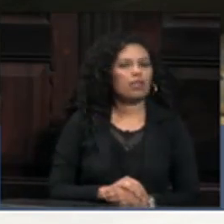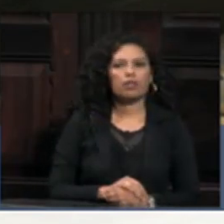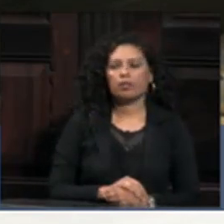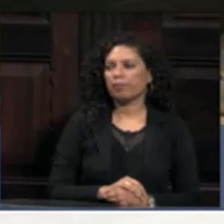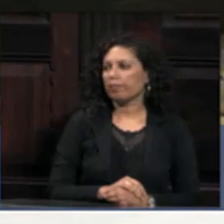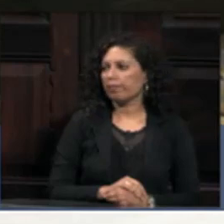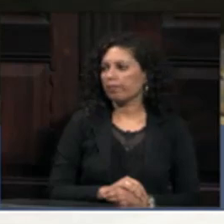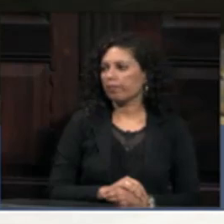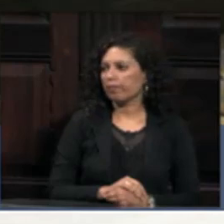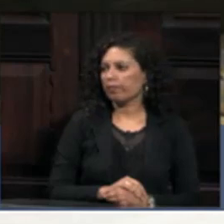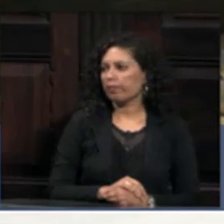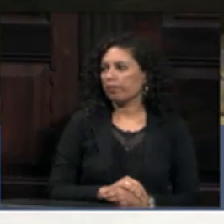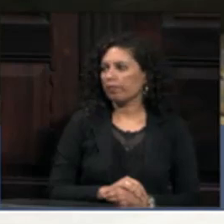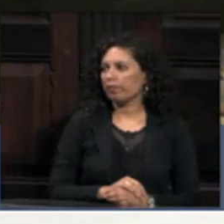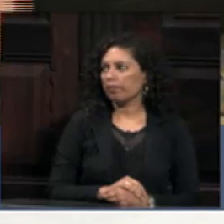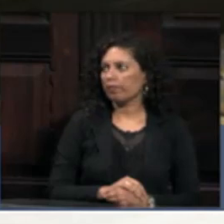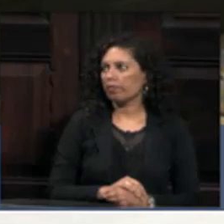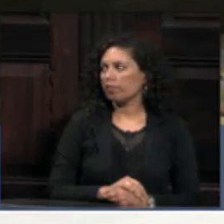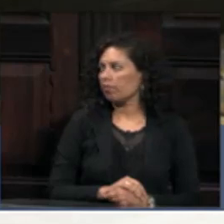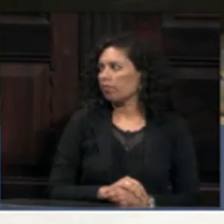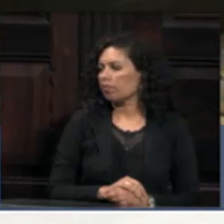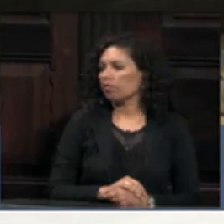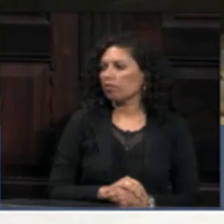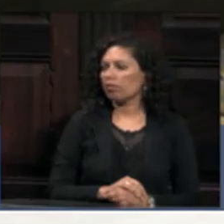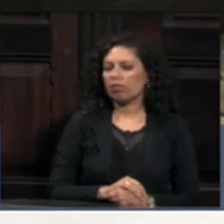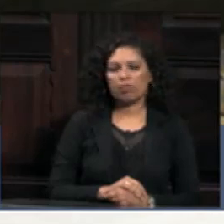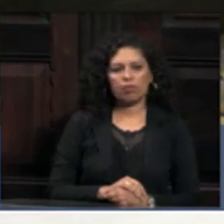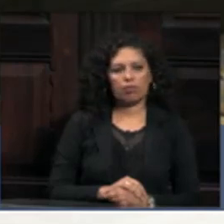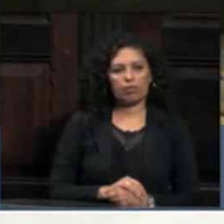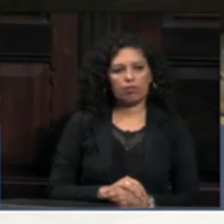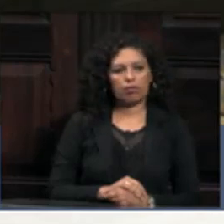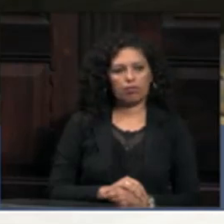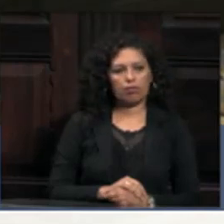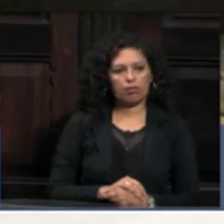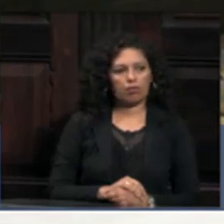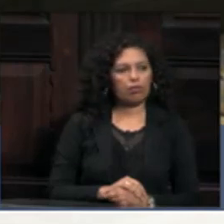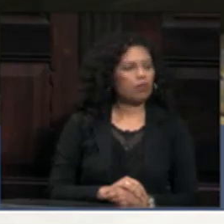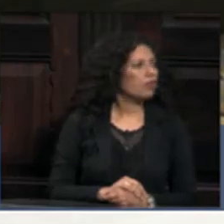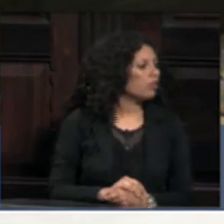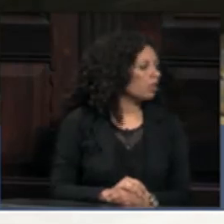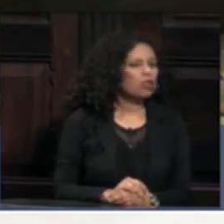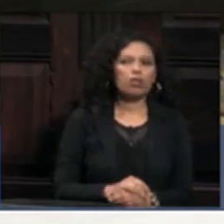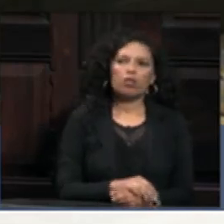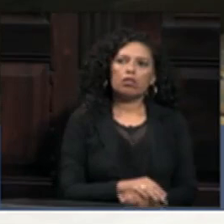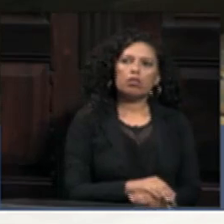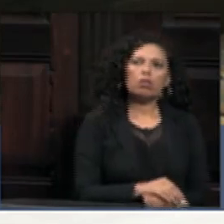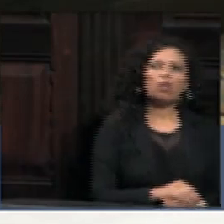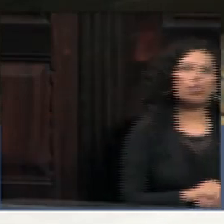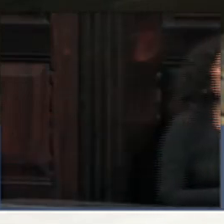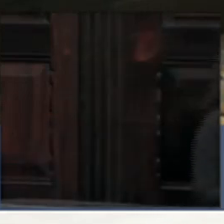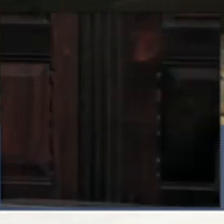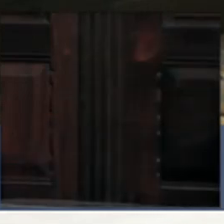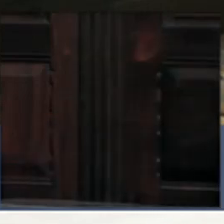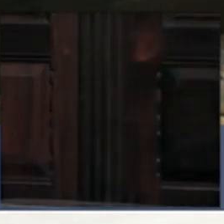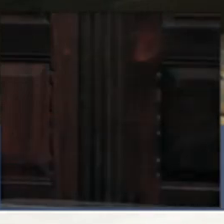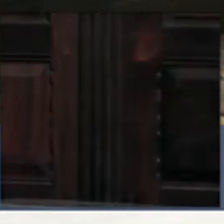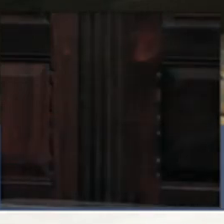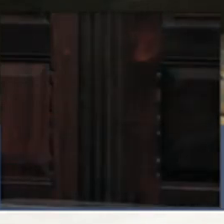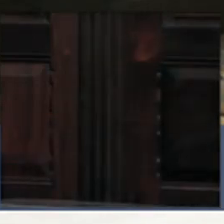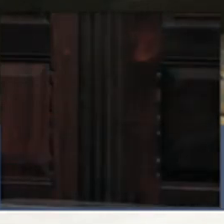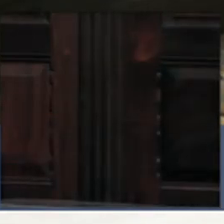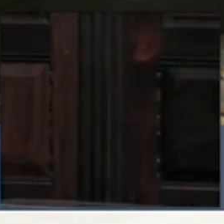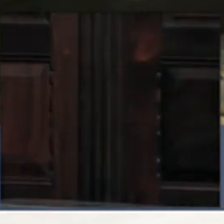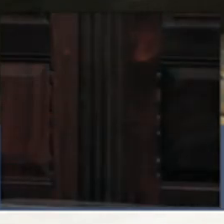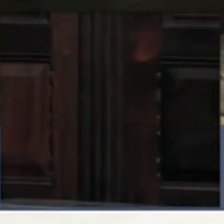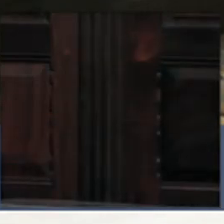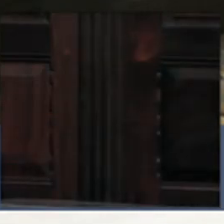dificultando muito, nessa confusão que estamos vivendo no Poder Legislativo, um trabalho mais que a CPI não